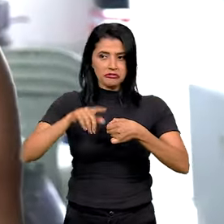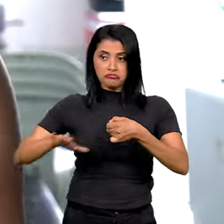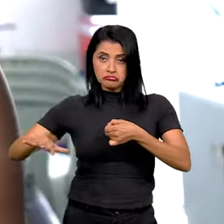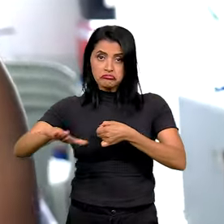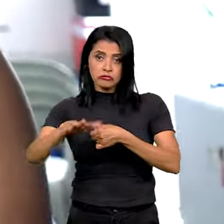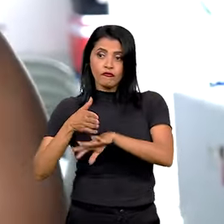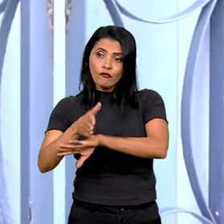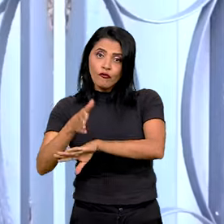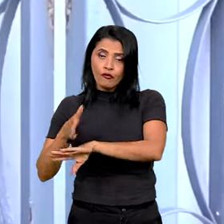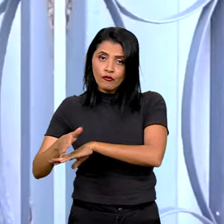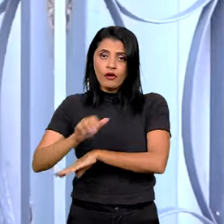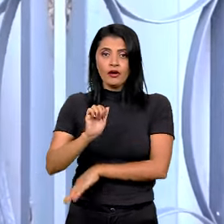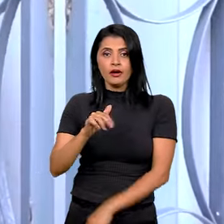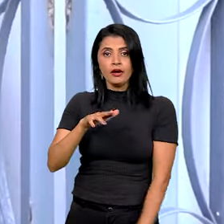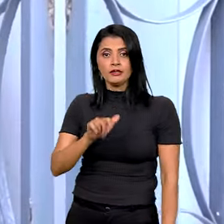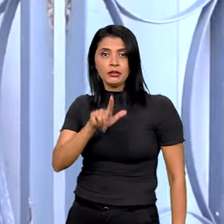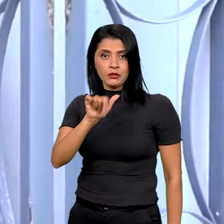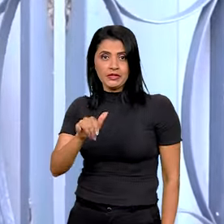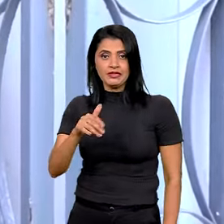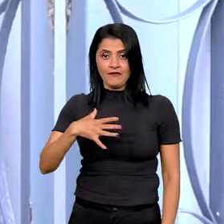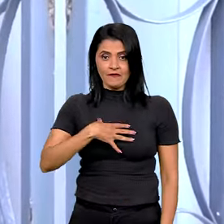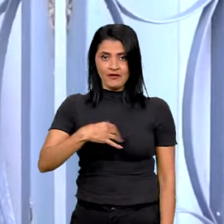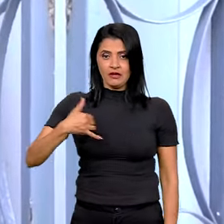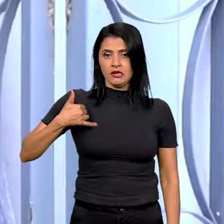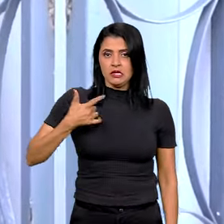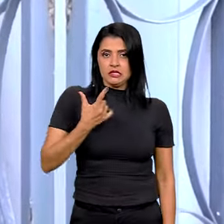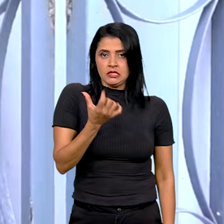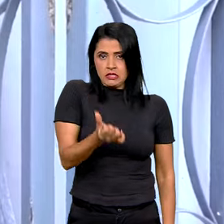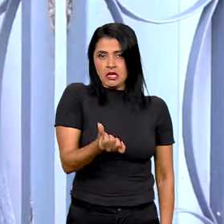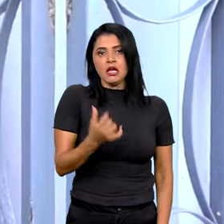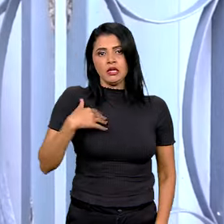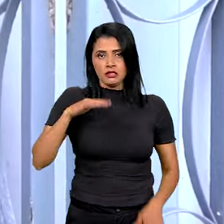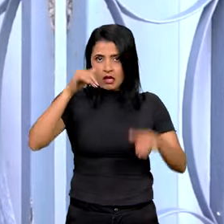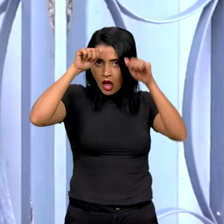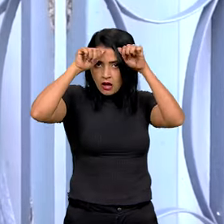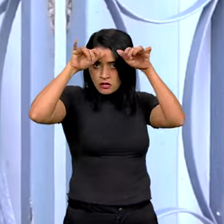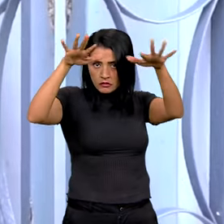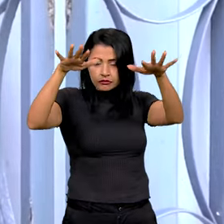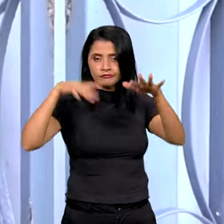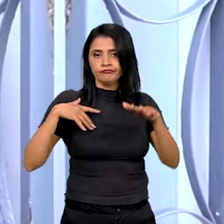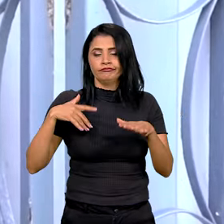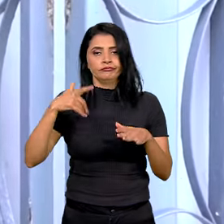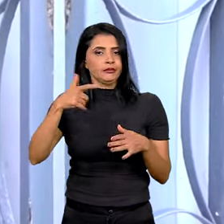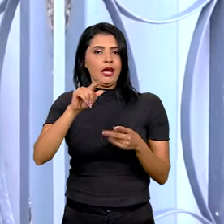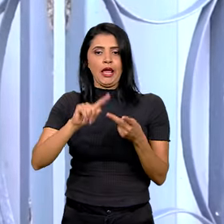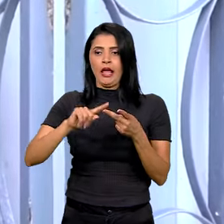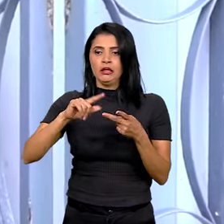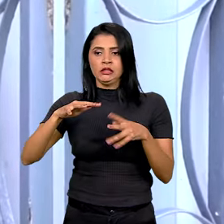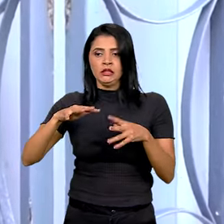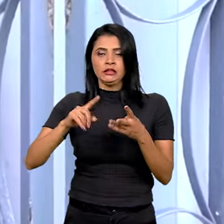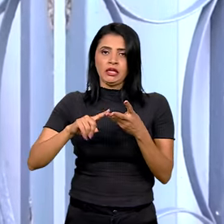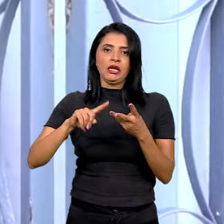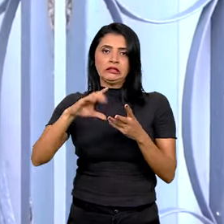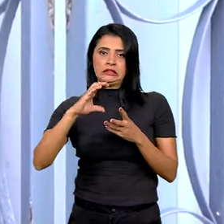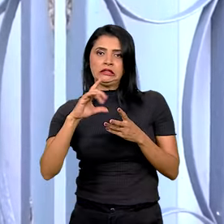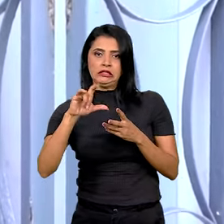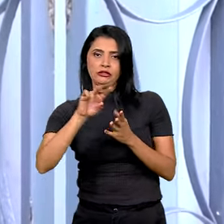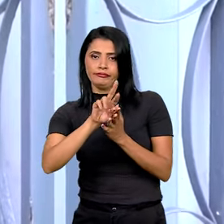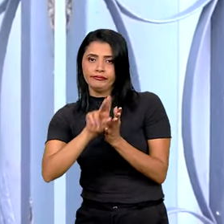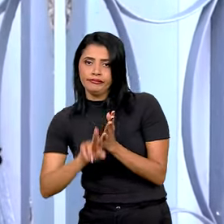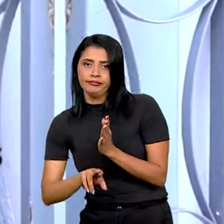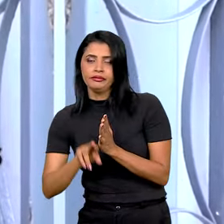Patos ou em região a Ana luí a minha de 16 anos ela é autista né ela é epilética Ela tem alguns